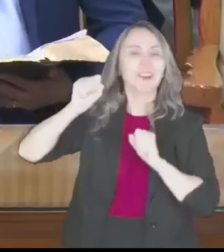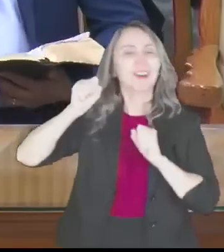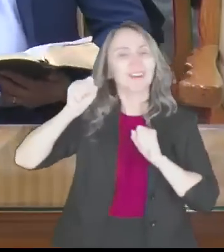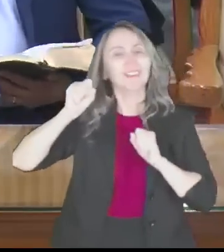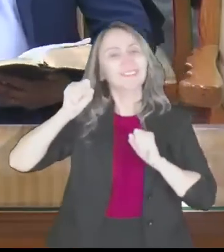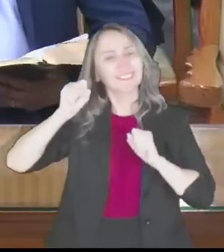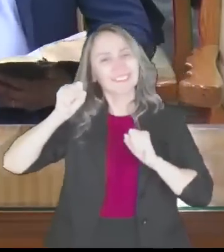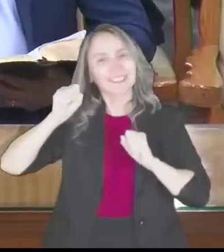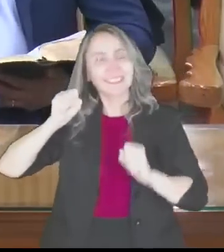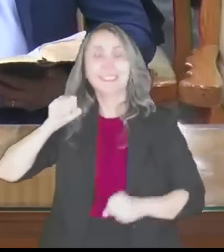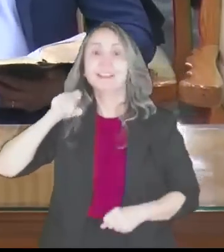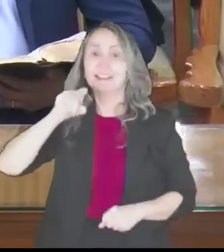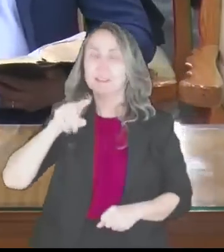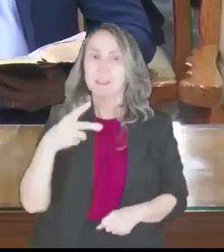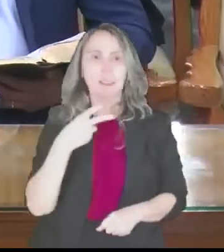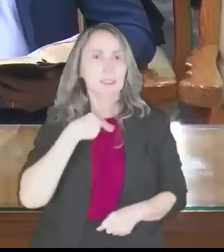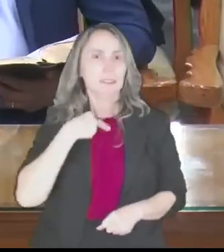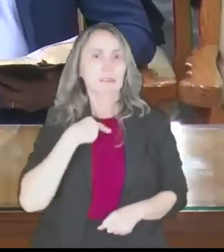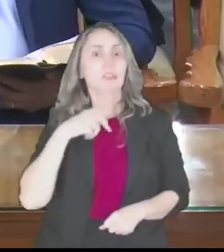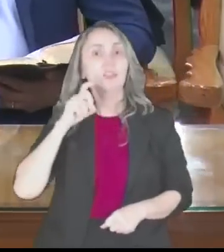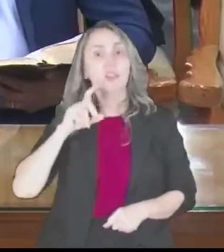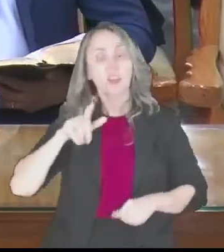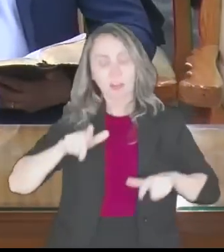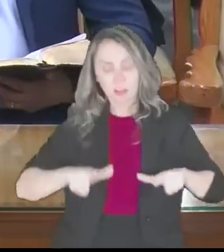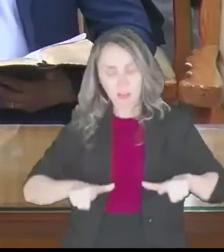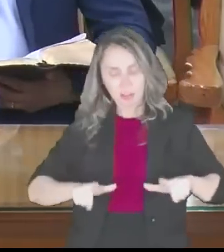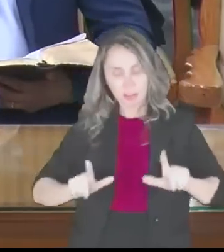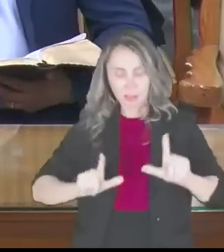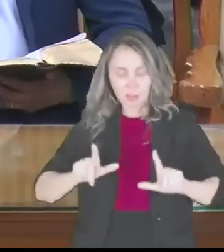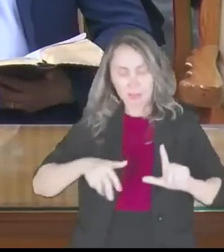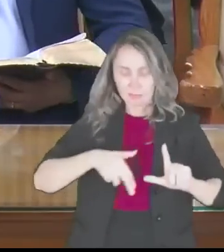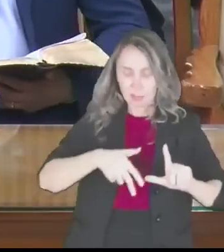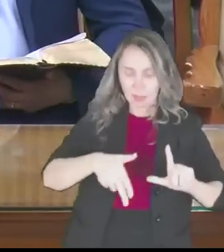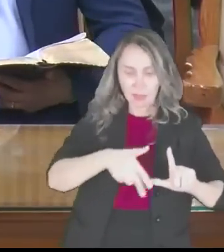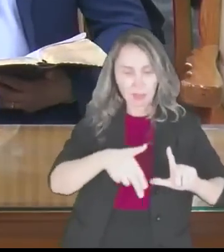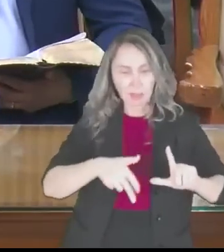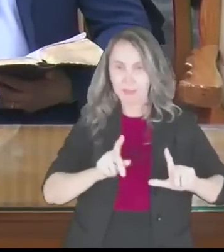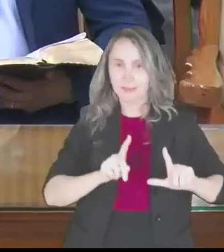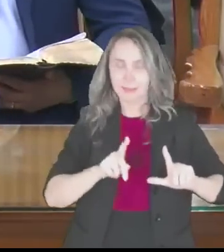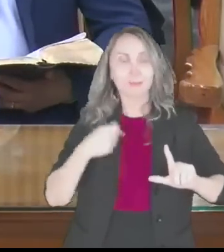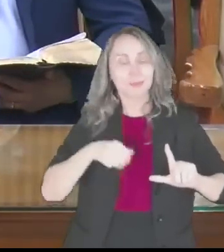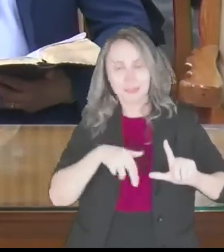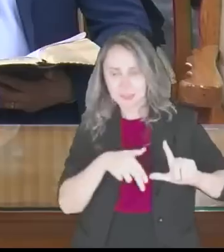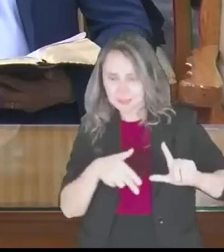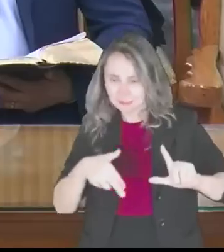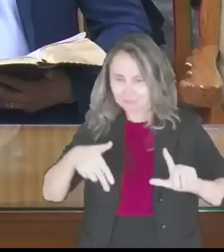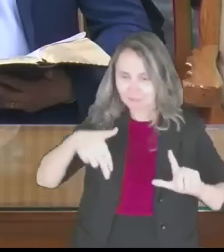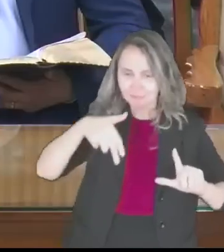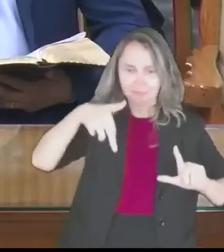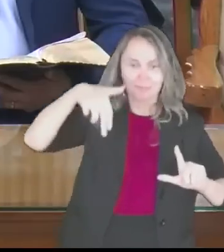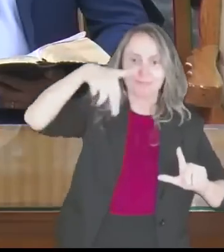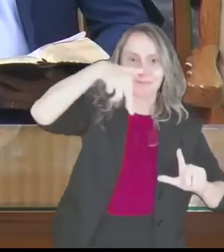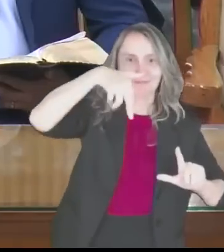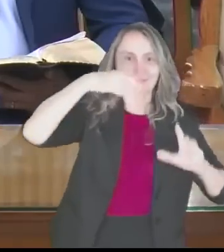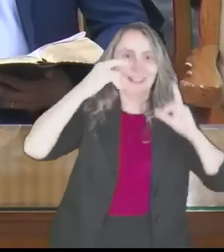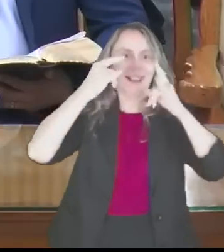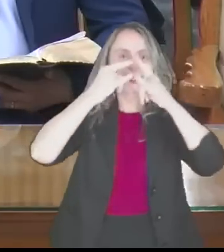palavra. Você não pode ficar só na sala, você tem que ir para a câmara.